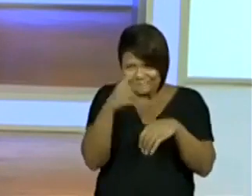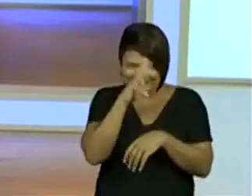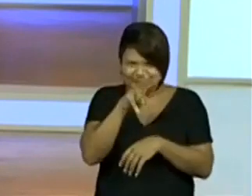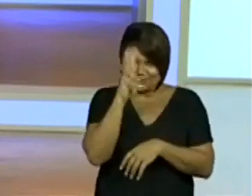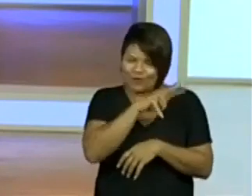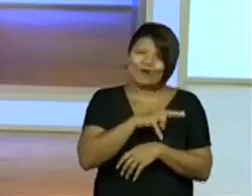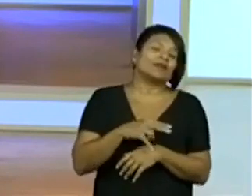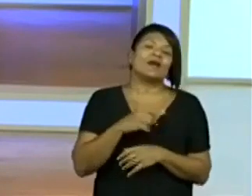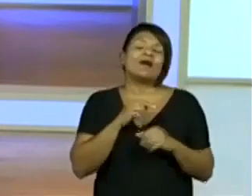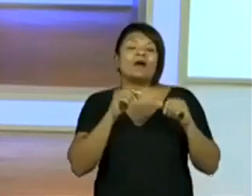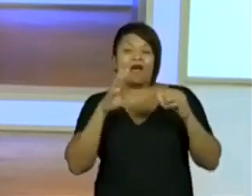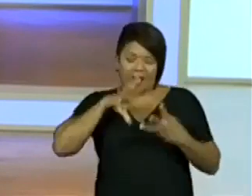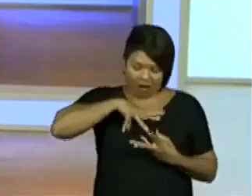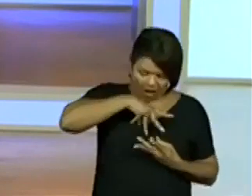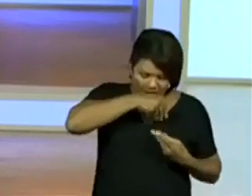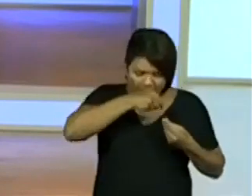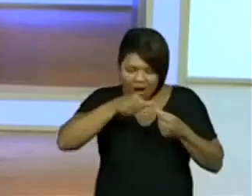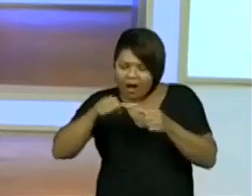narrativa, voa